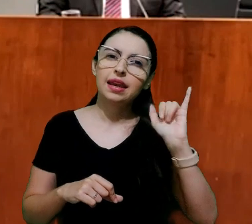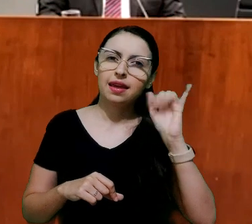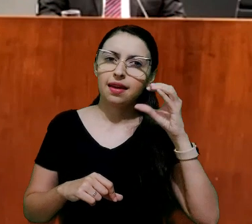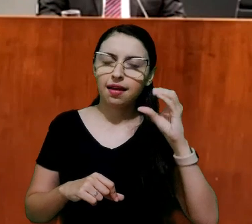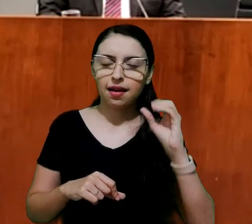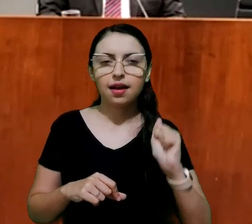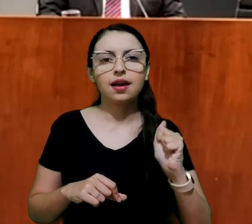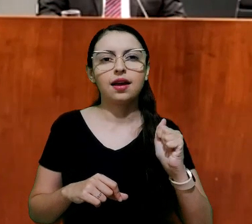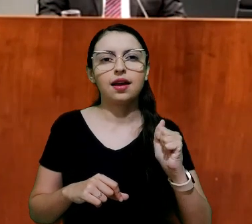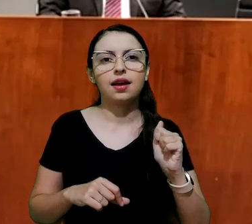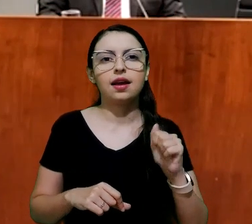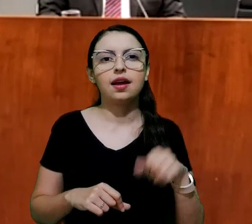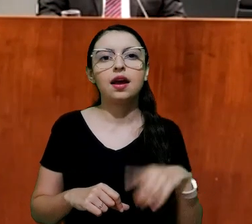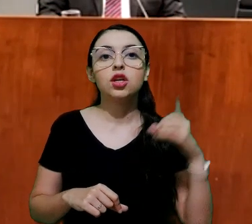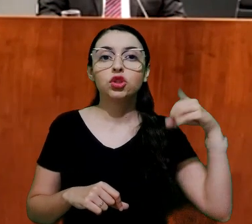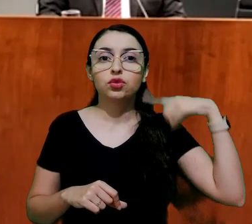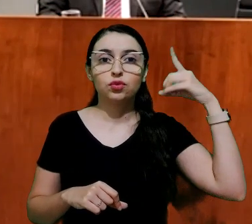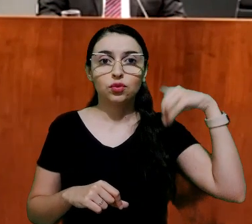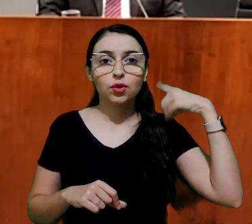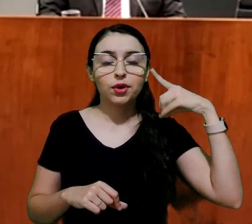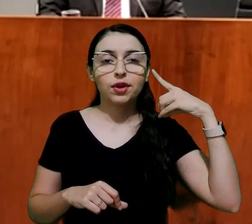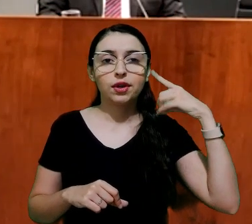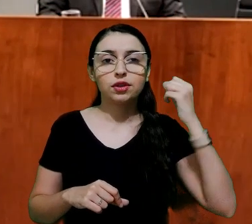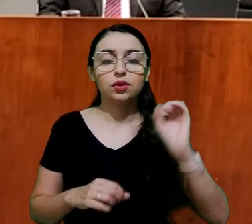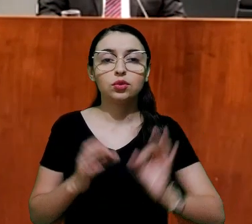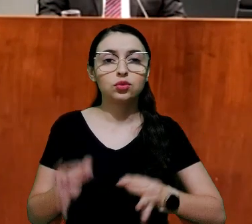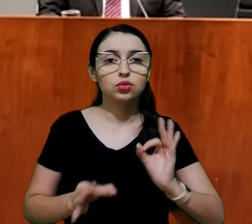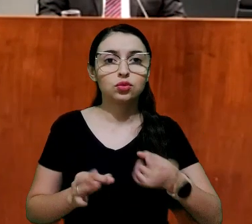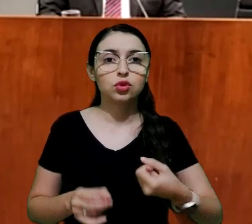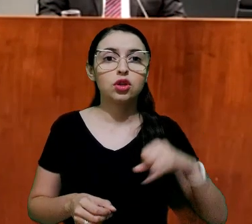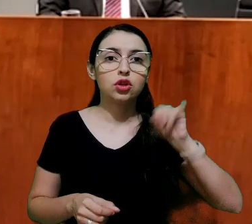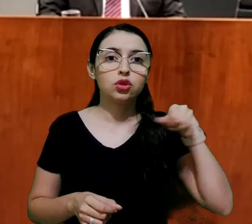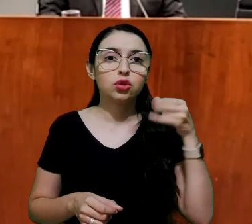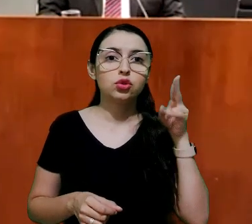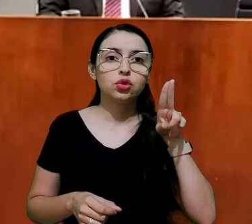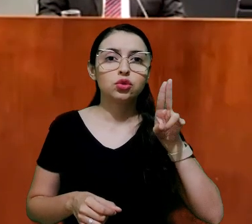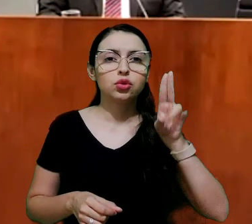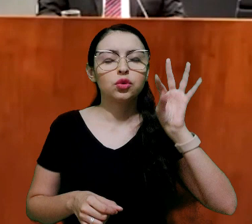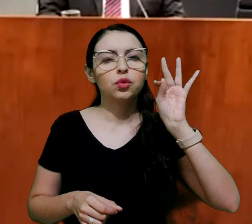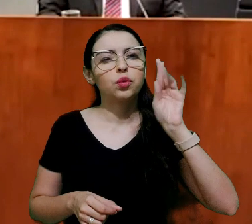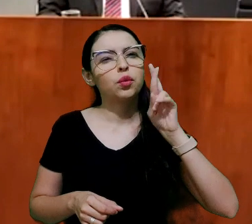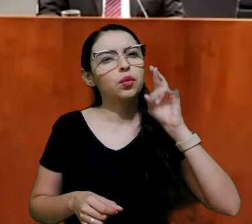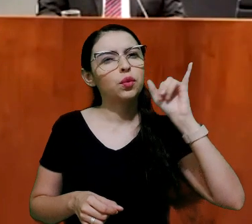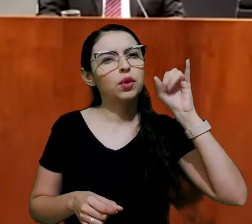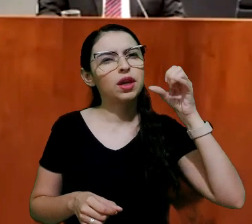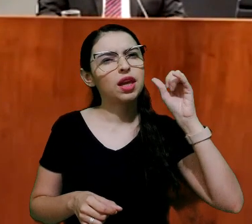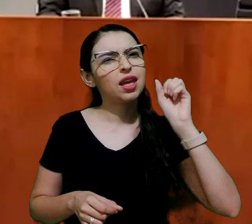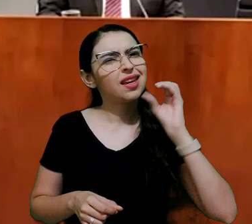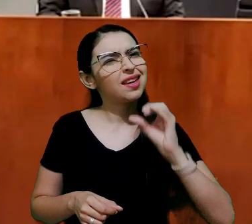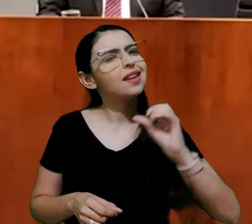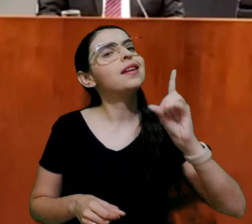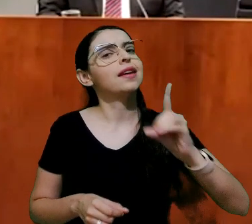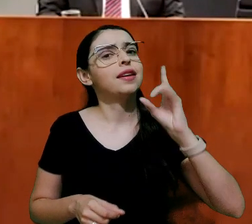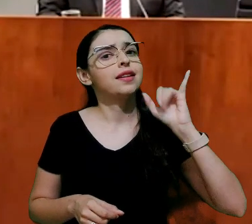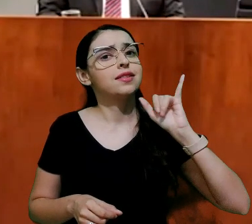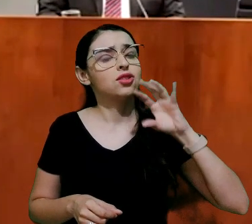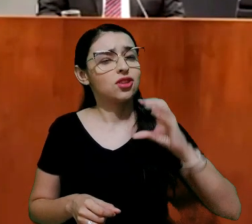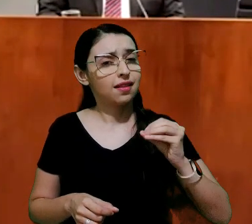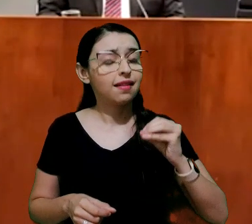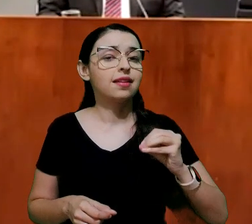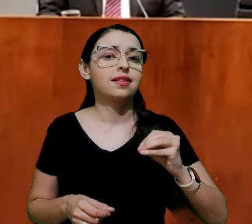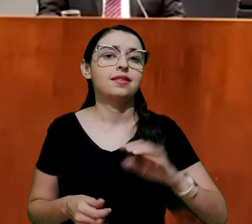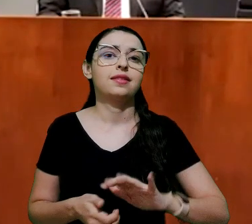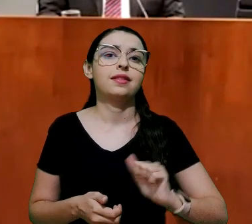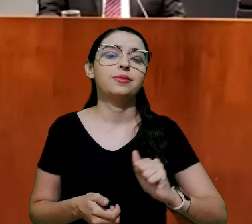e consultora jurídica da Banca de Advocacia NL Advogados, membro do Corpo de Árbitros da Câmara de Arbitragem e Mediação da Fiesp e da Câmara